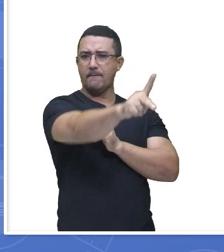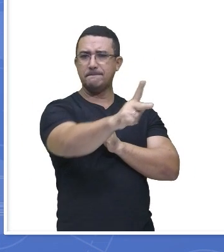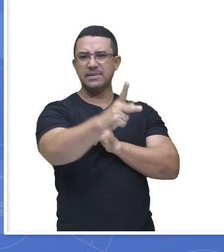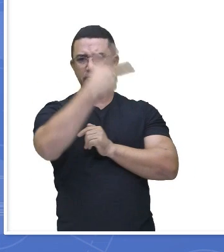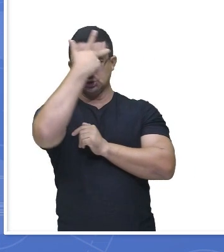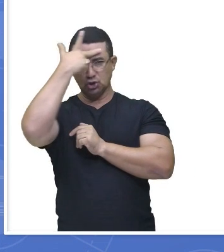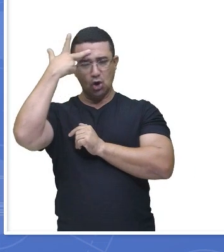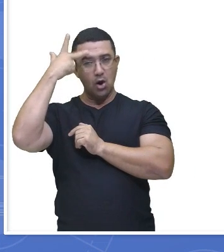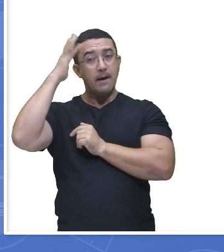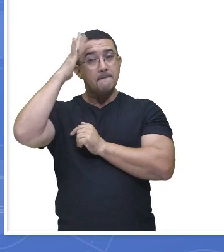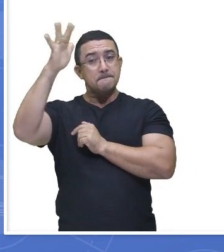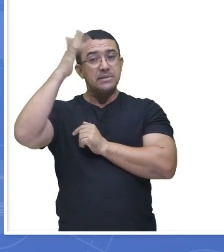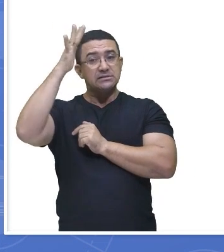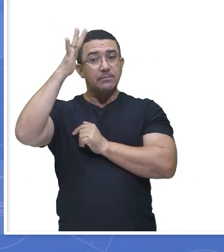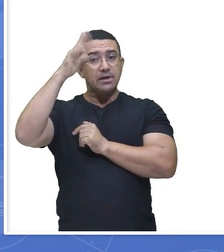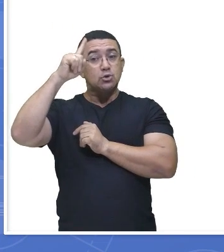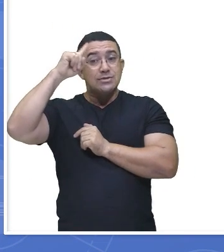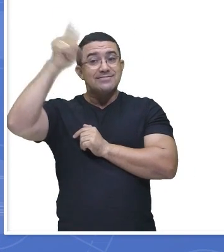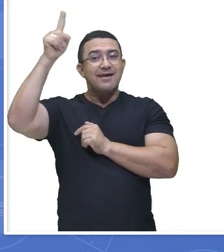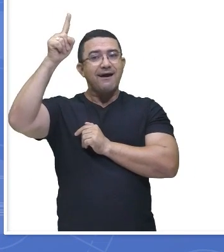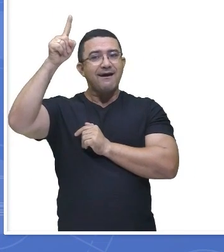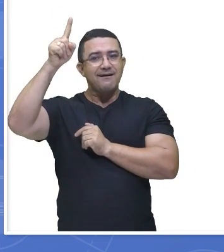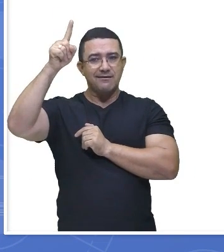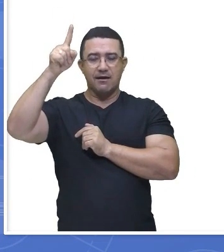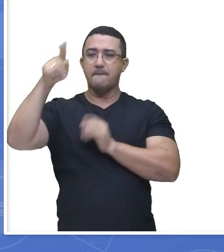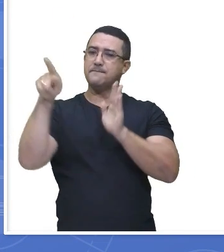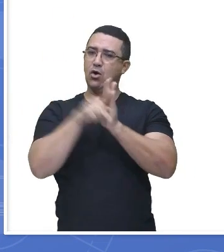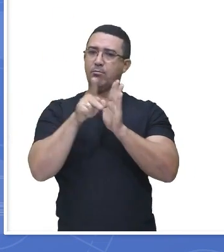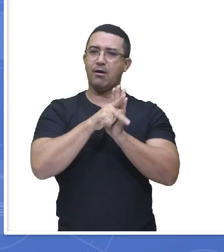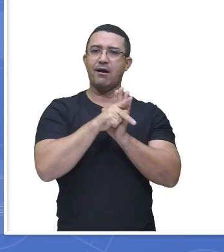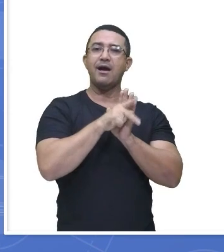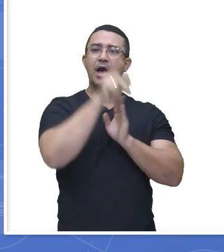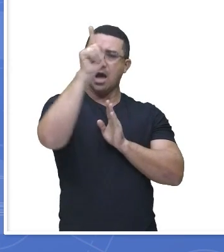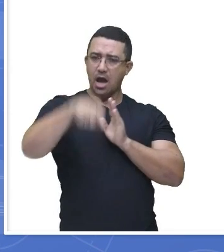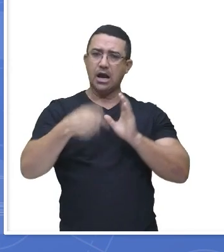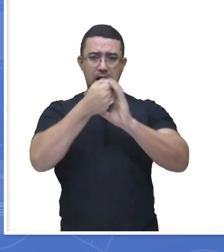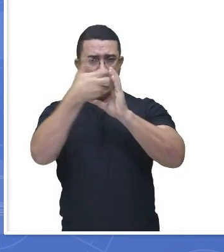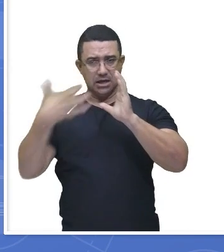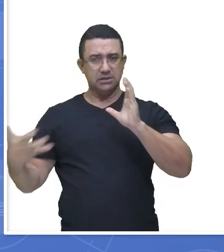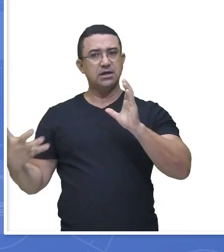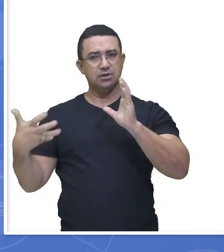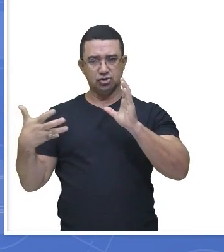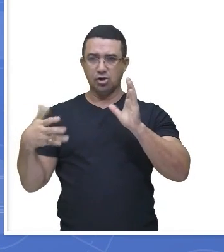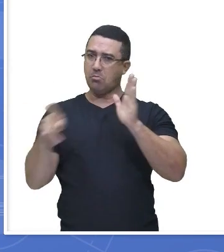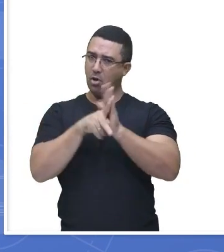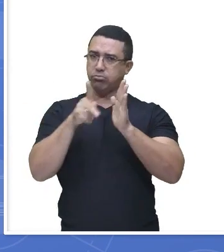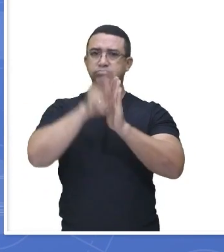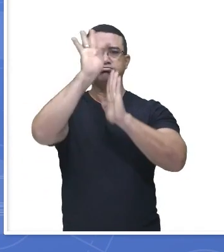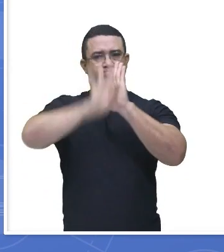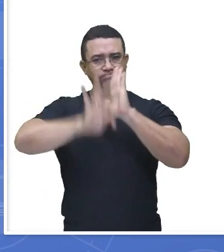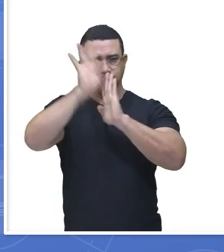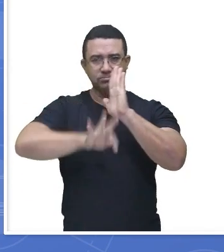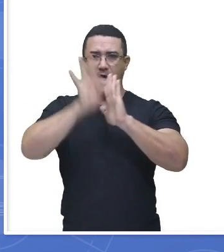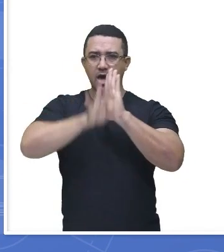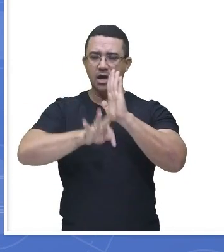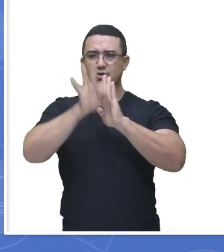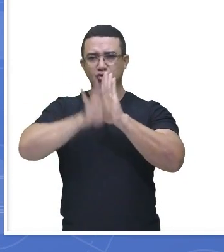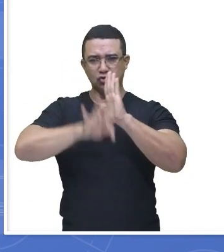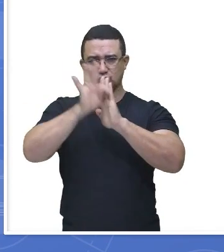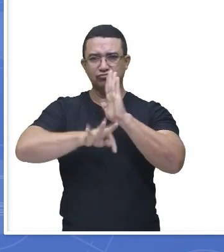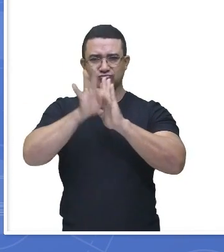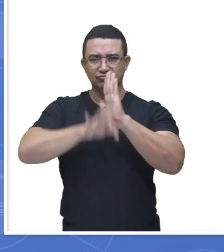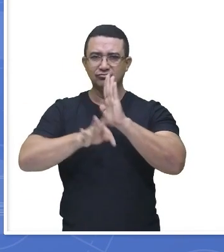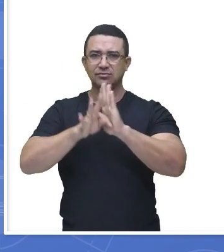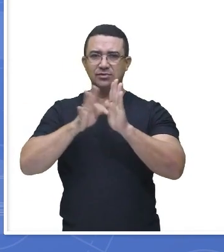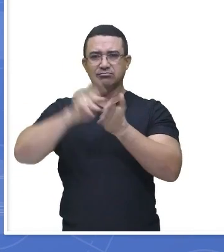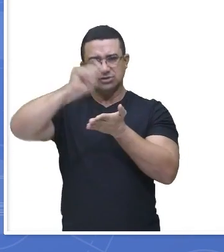não é verdade? De uma ideia, de um pensamento próprio que é característico do texto dissertativo, onde eu jogo ali